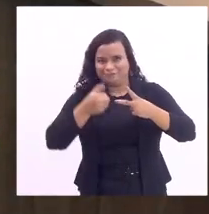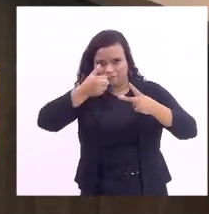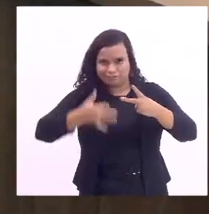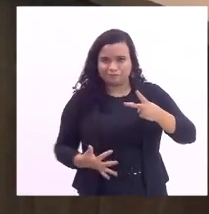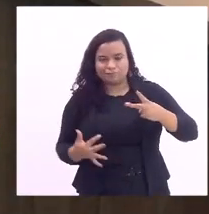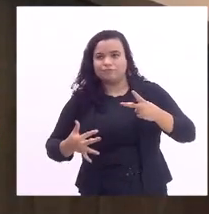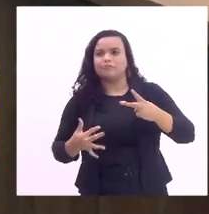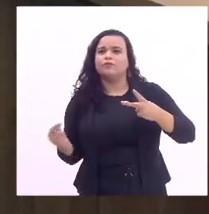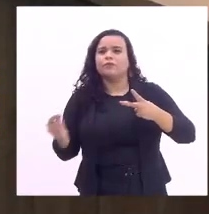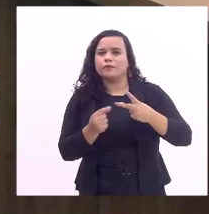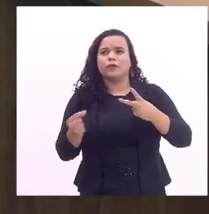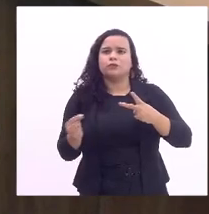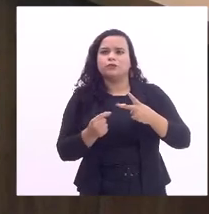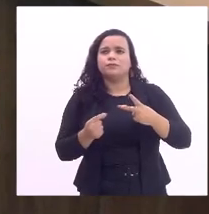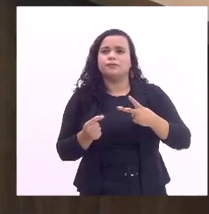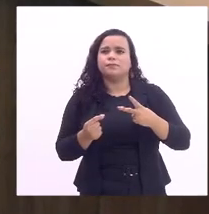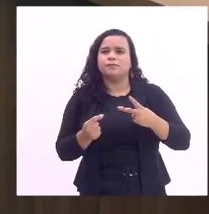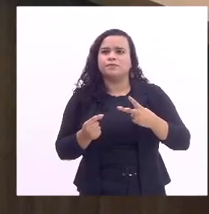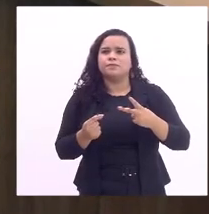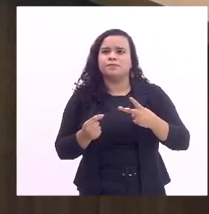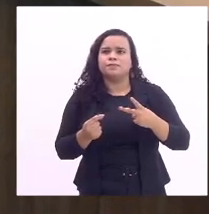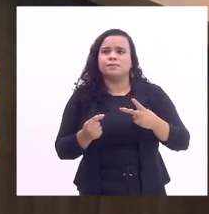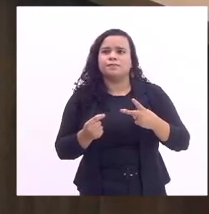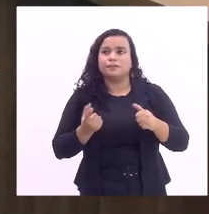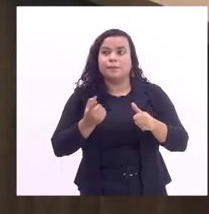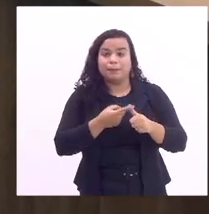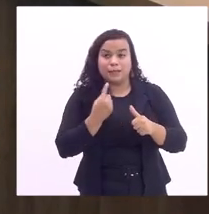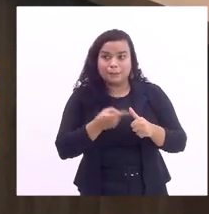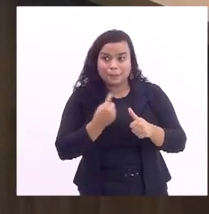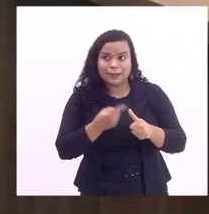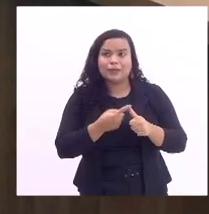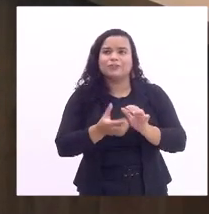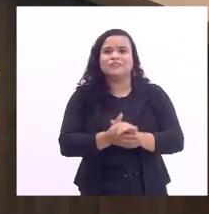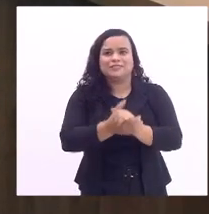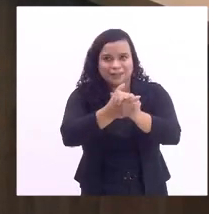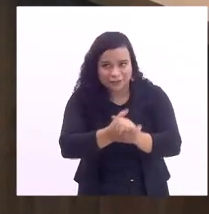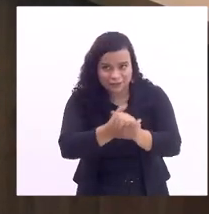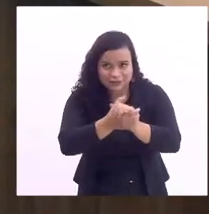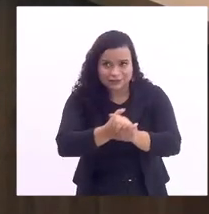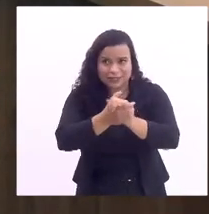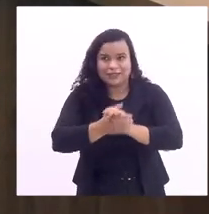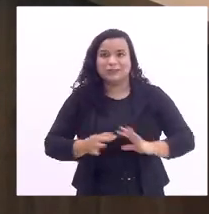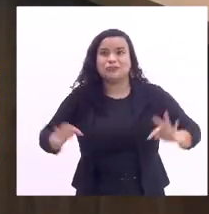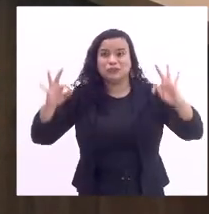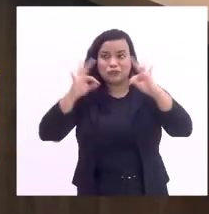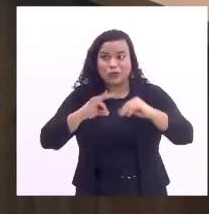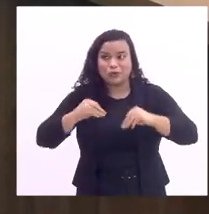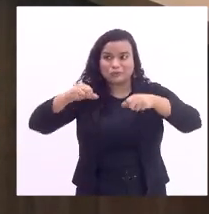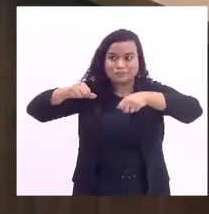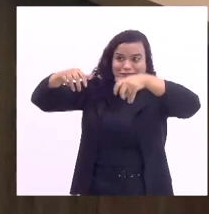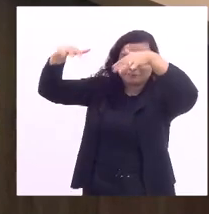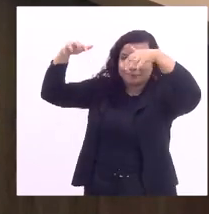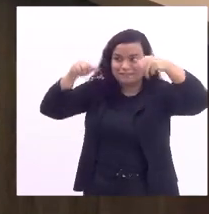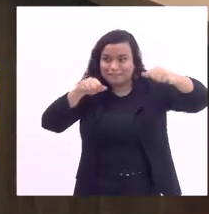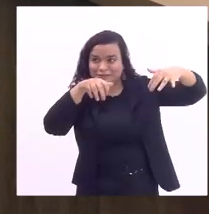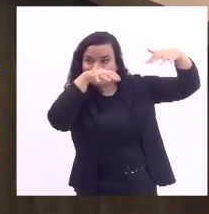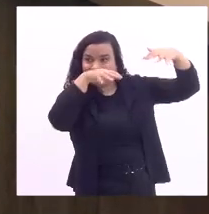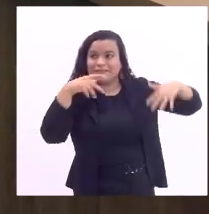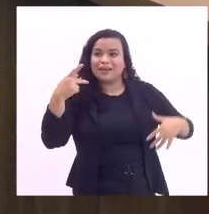tema, presidente, que eu queria tratar, primeiro eu gostaria de estar saudando a todos aqui presentes do